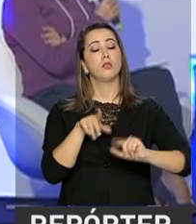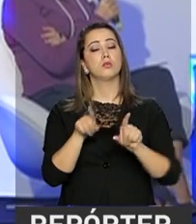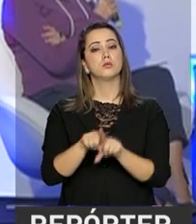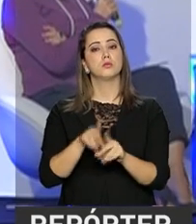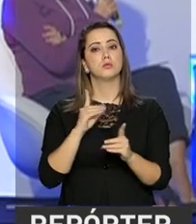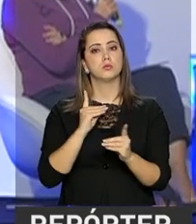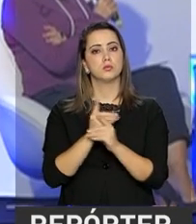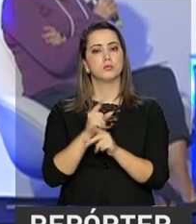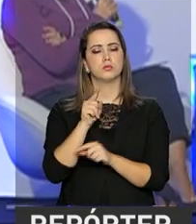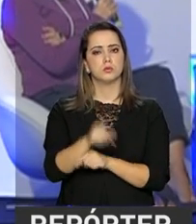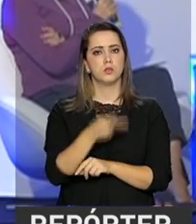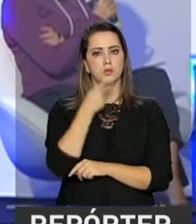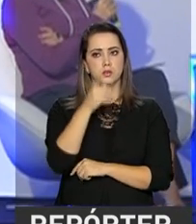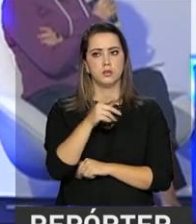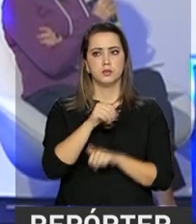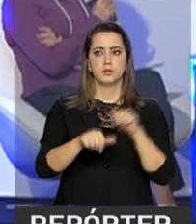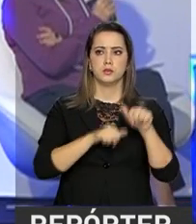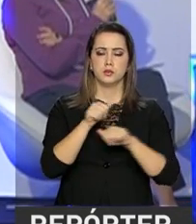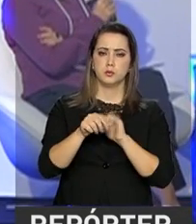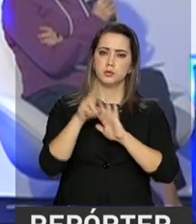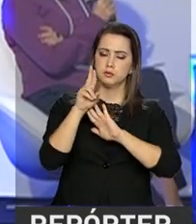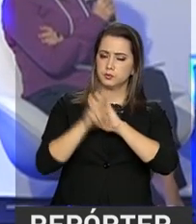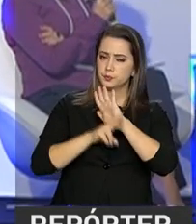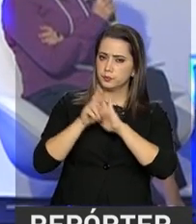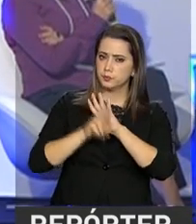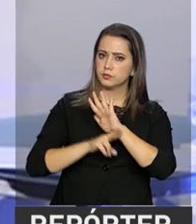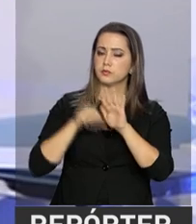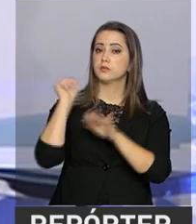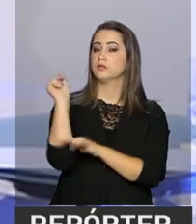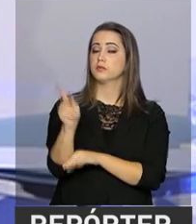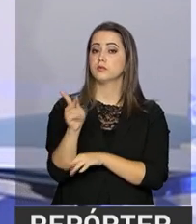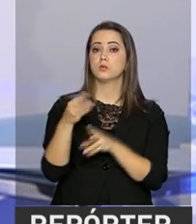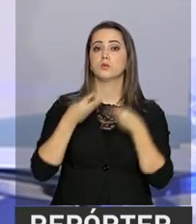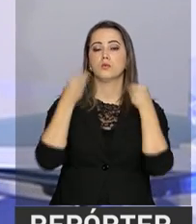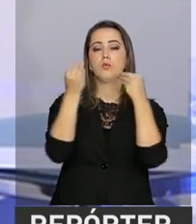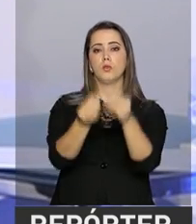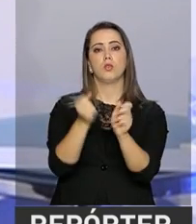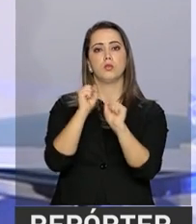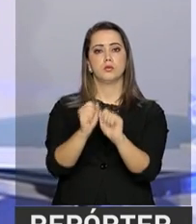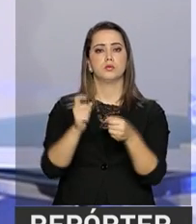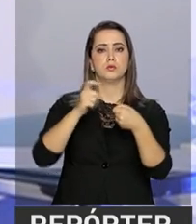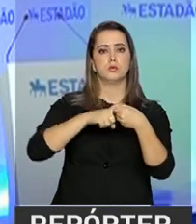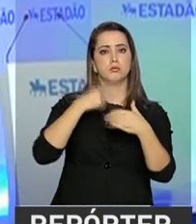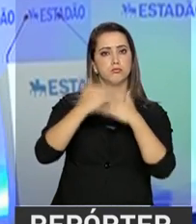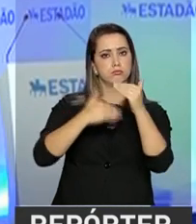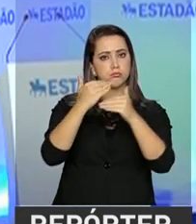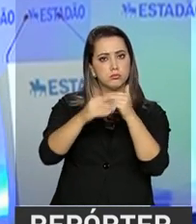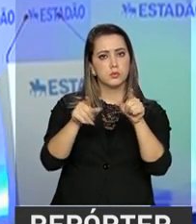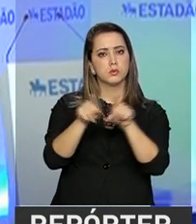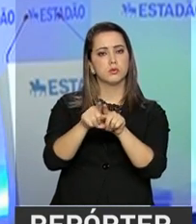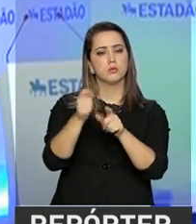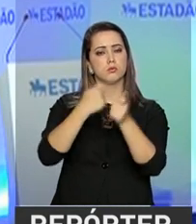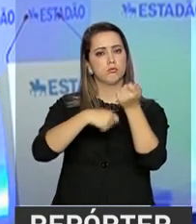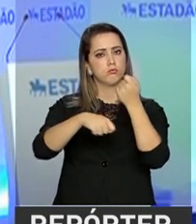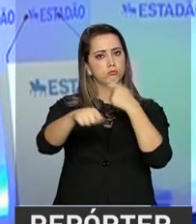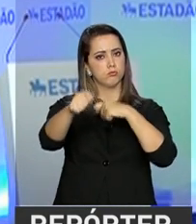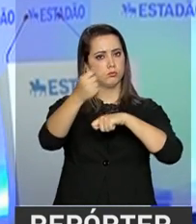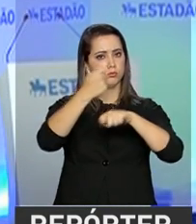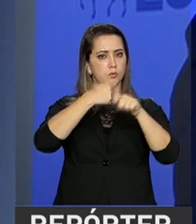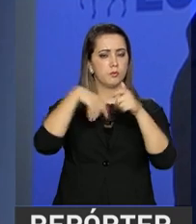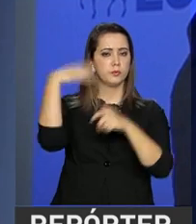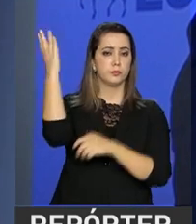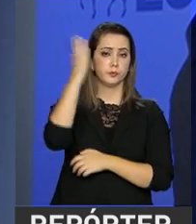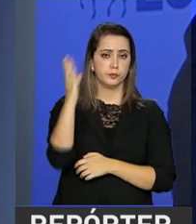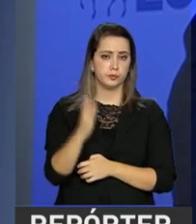franco ressaltou que as mudanças nas regras da aposentadoria vão garantir a retomada consistente do crescimento econômico do país